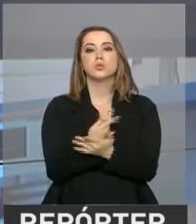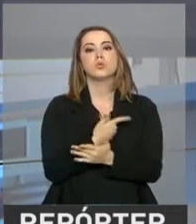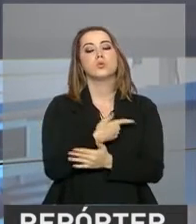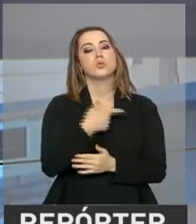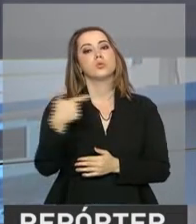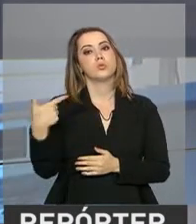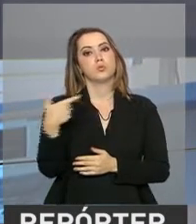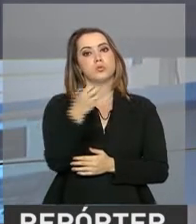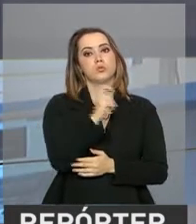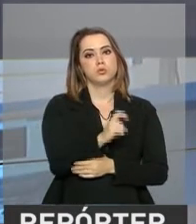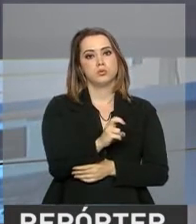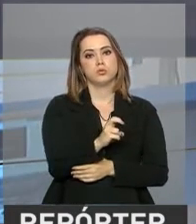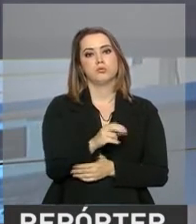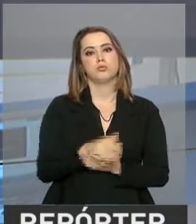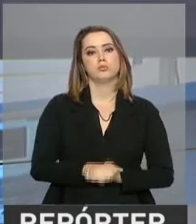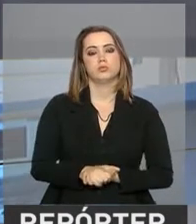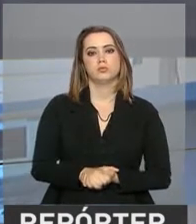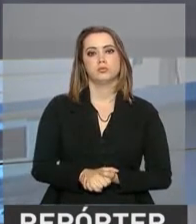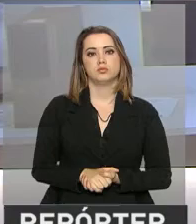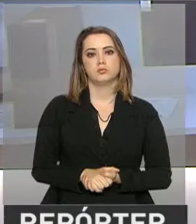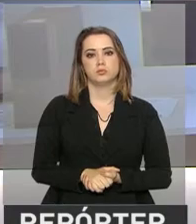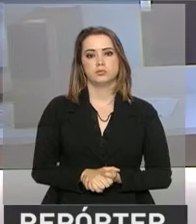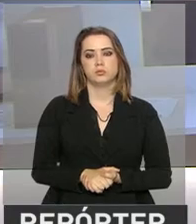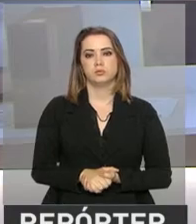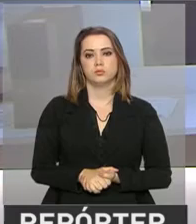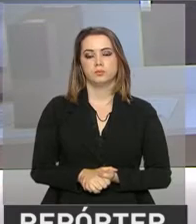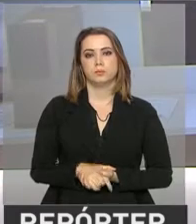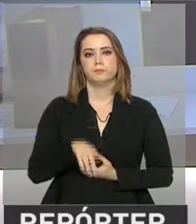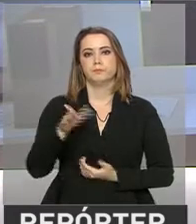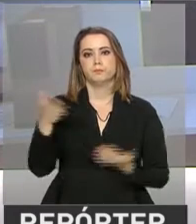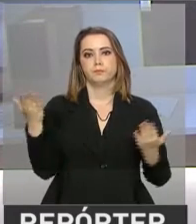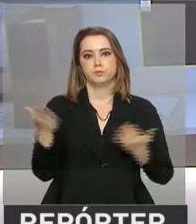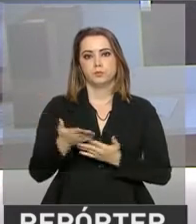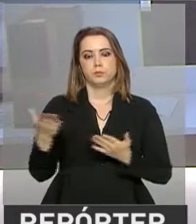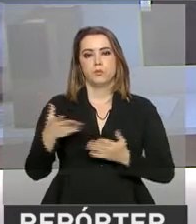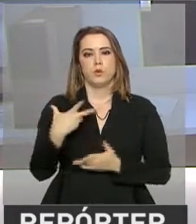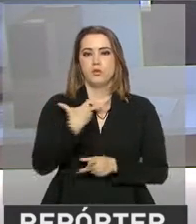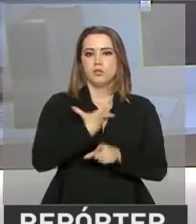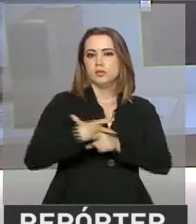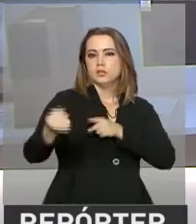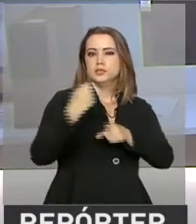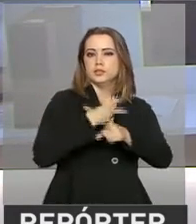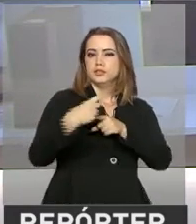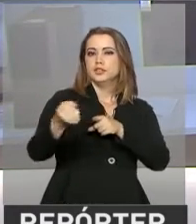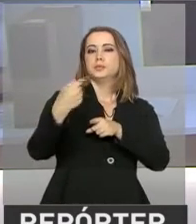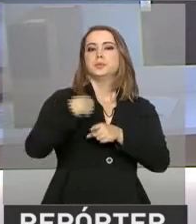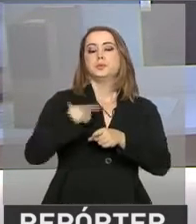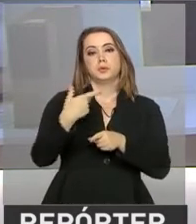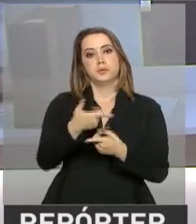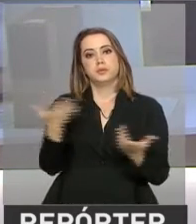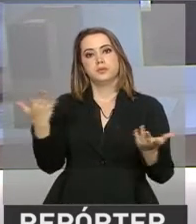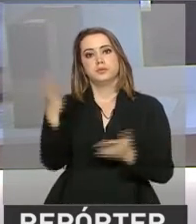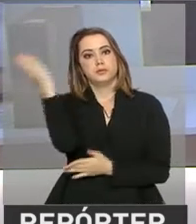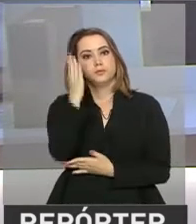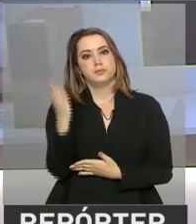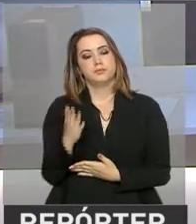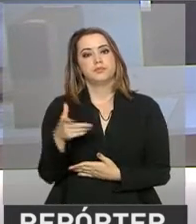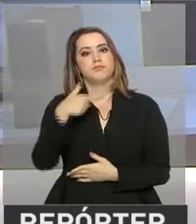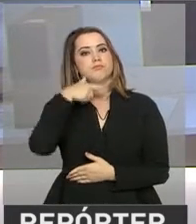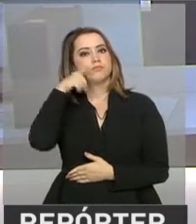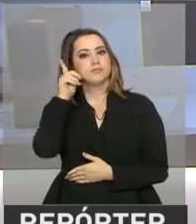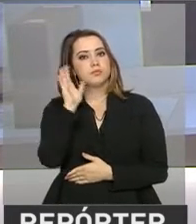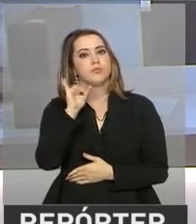no Senado no próximo dia 25. E embalado pelas conquistas brasileiras de ontem, Isaquias Queiroz começou